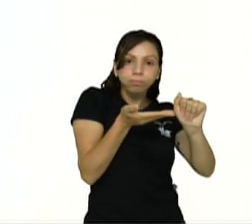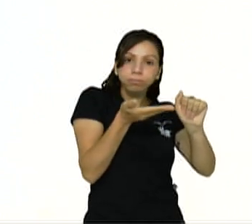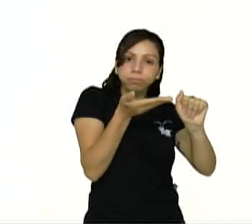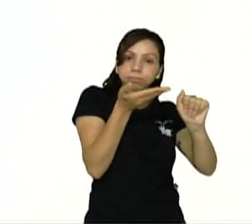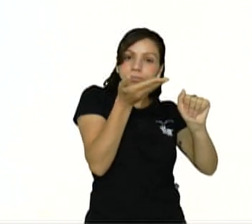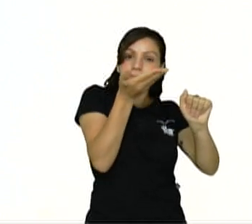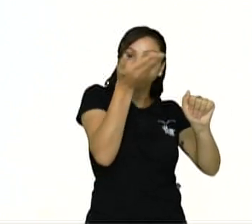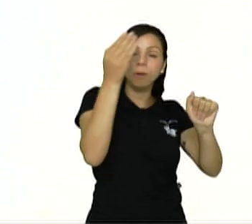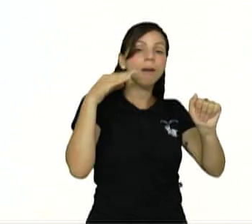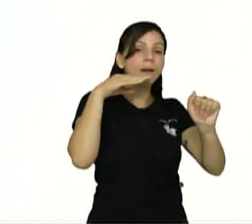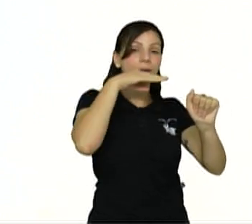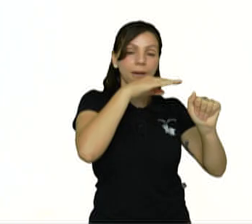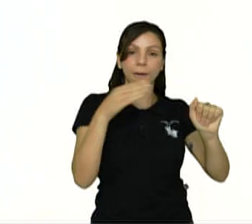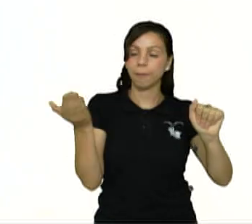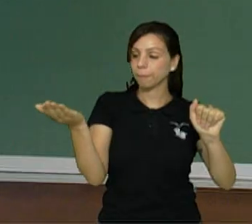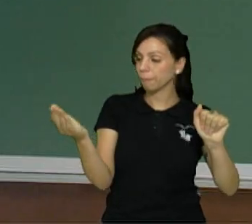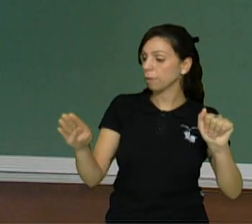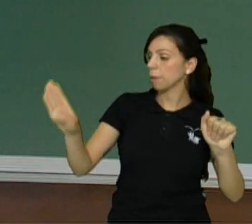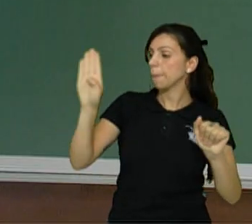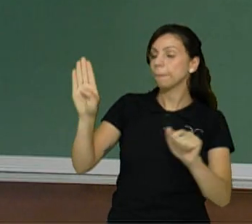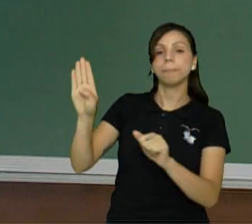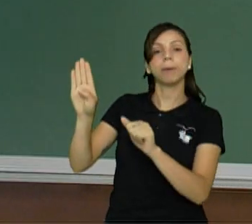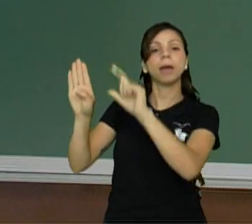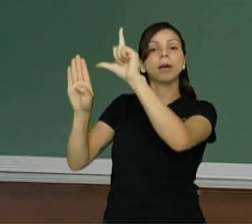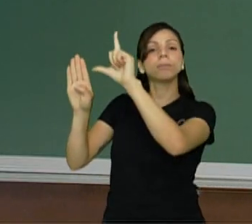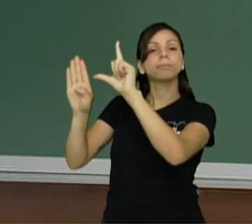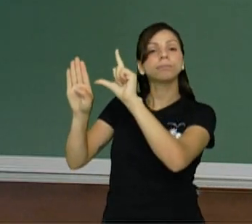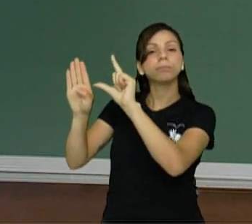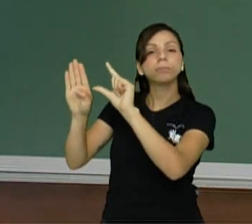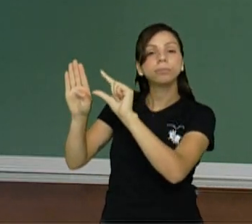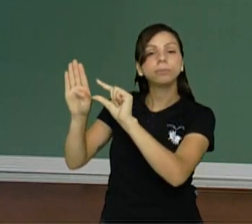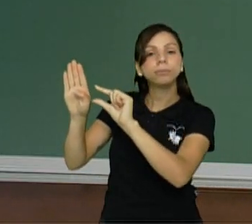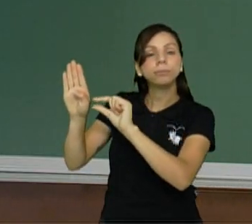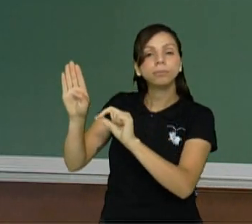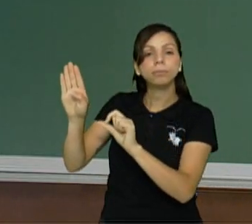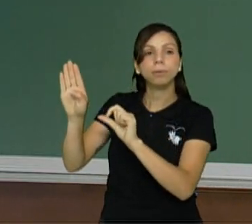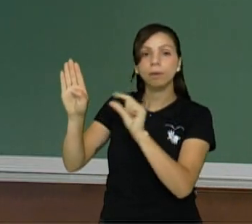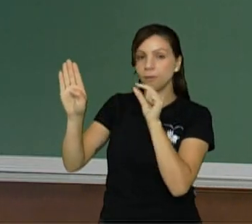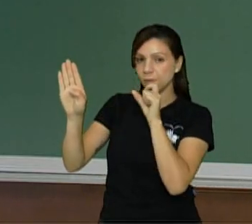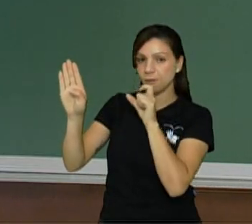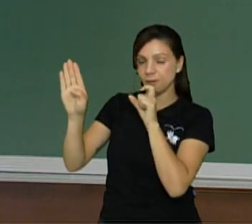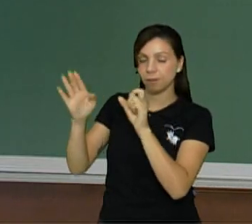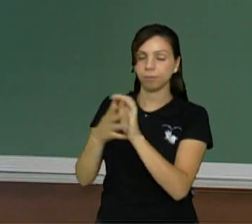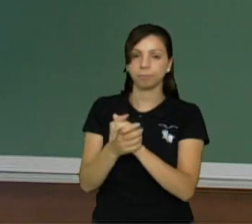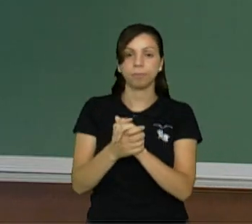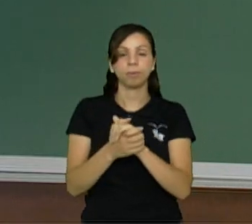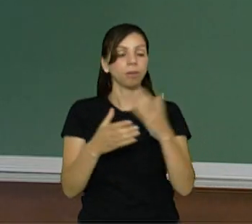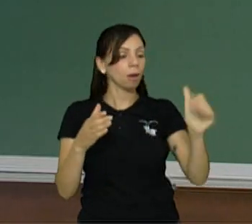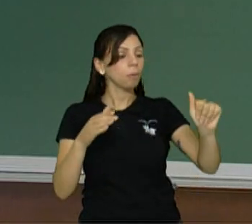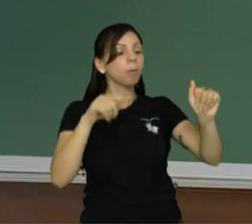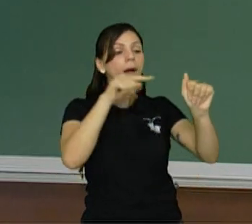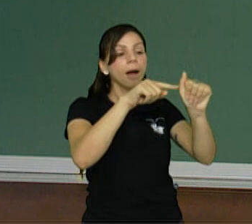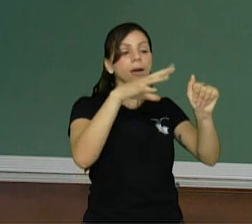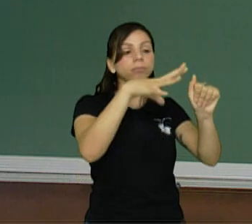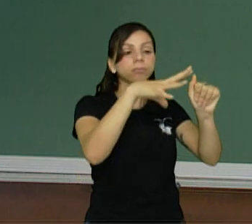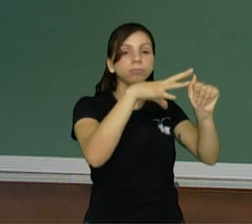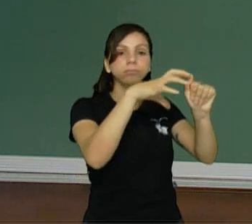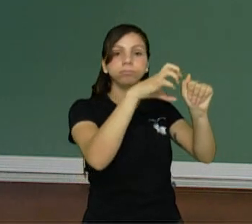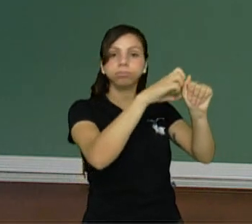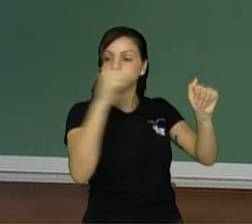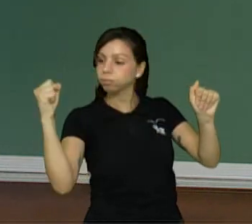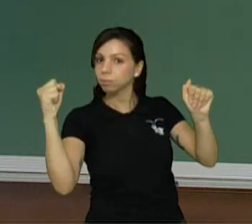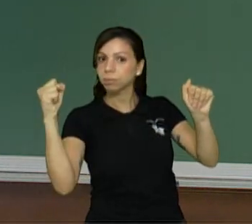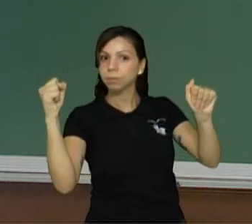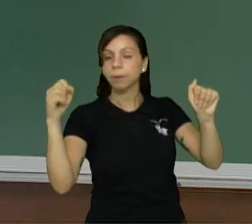maior que a temperatura do corpo B. Pessoal, então vai fluir energia do corpo A para o B, tá? Então